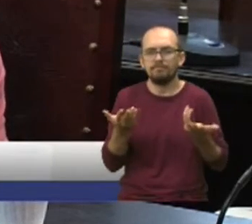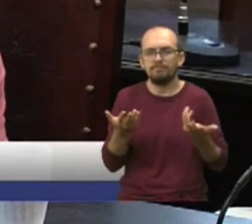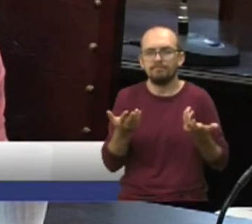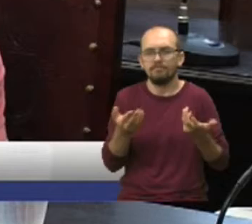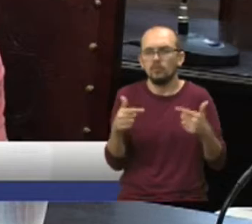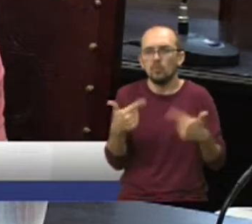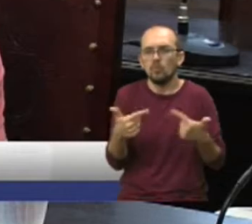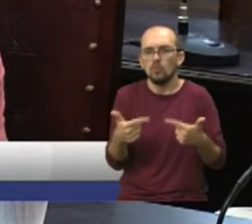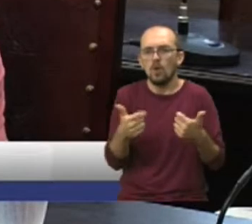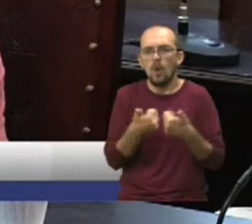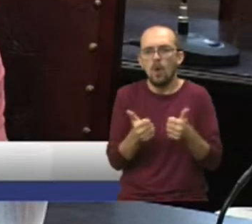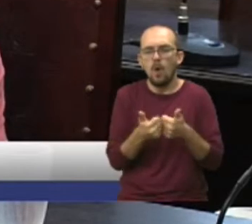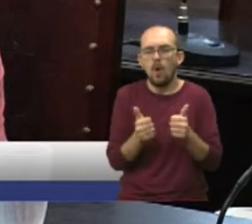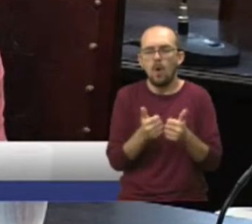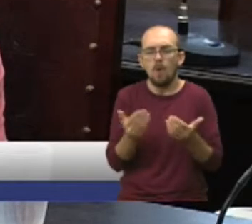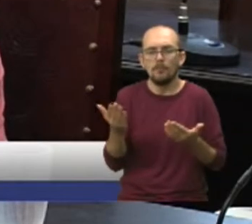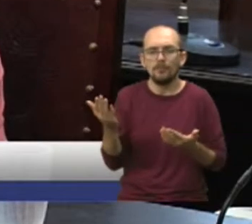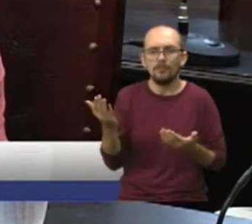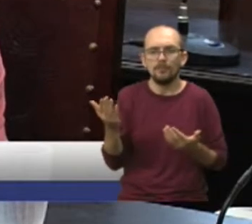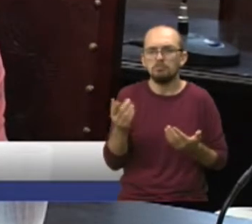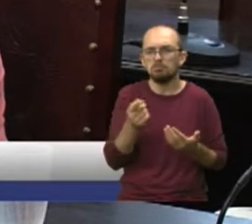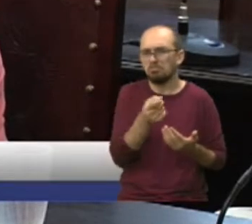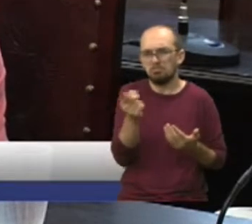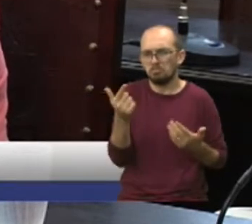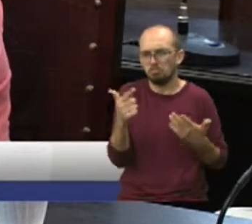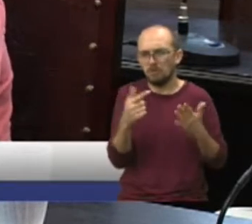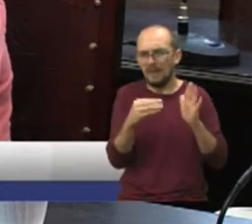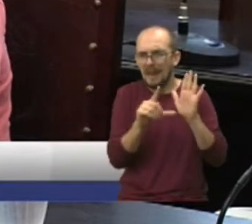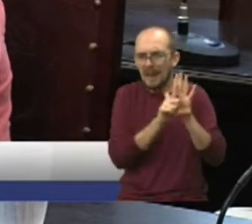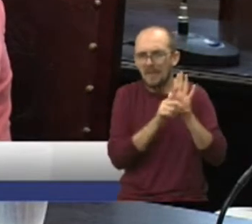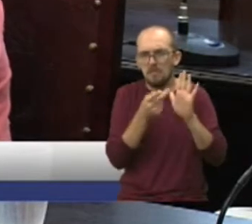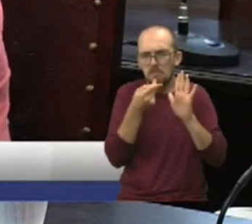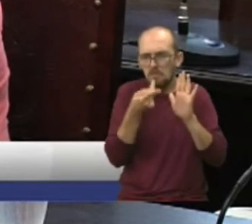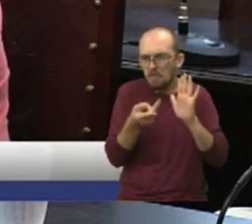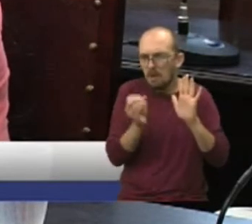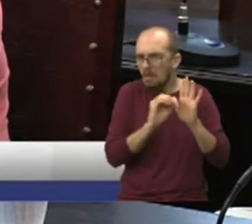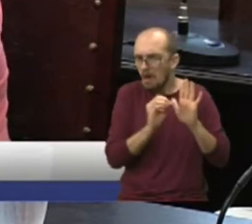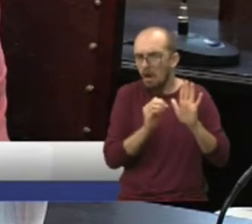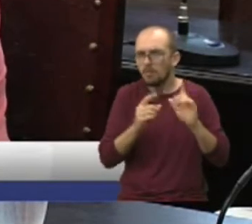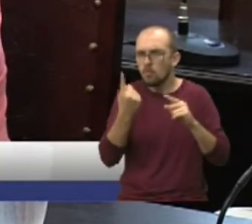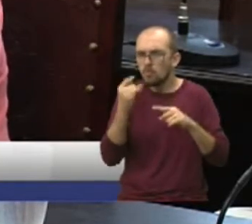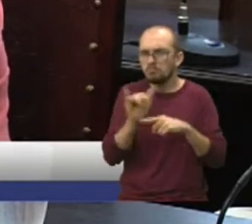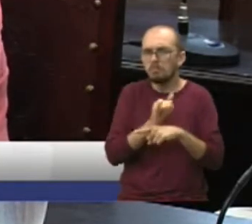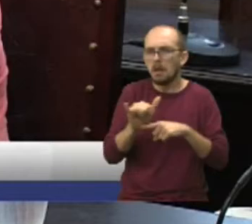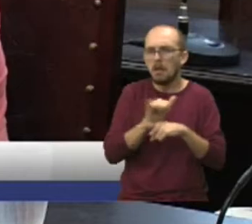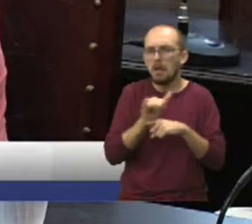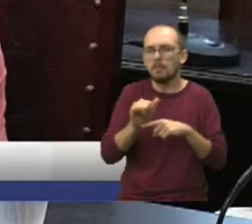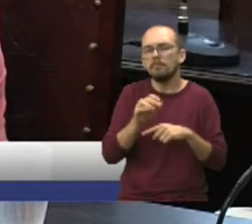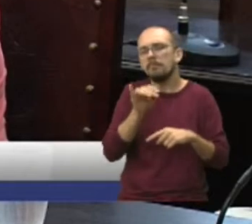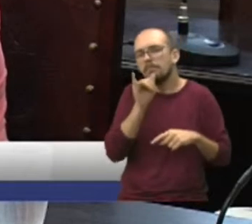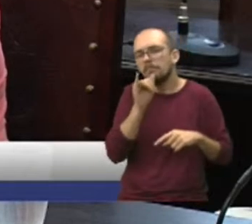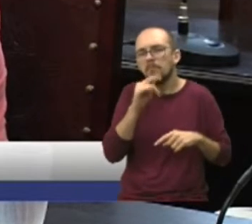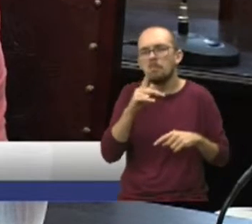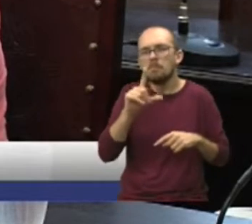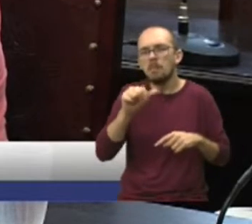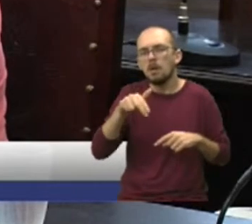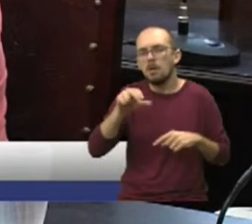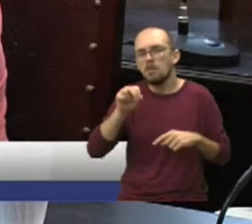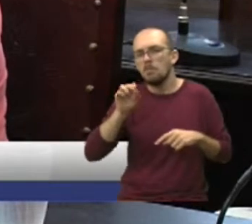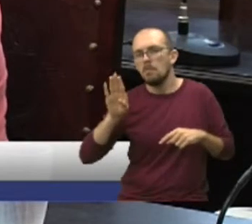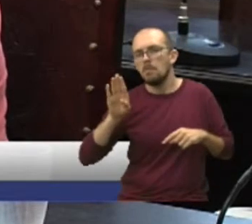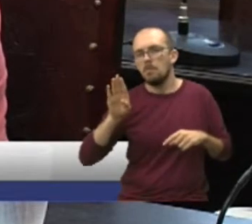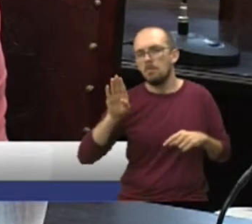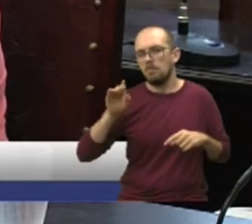os ônibus. Vocês não têm uma prerrogativa que vocês possam estar fazendo um atendimento desse, por exemplo,